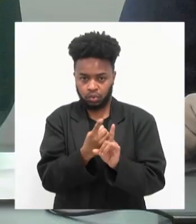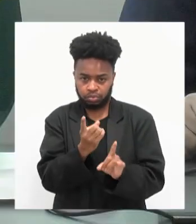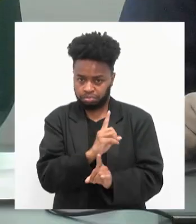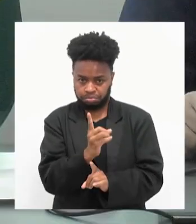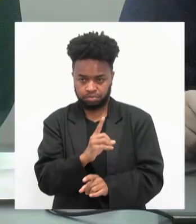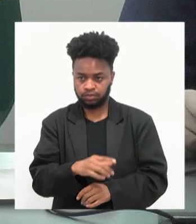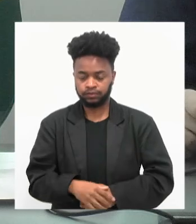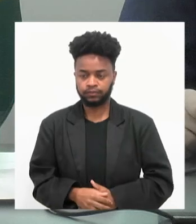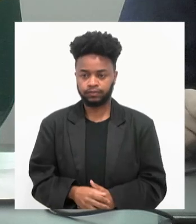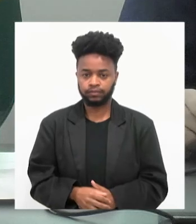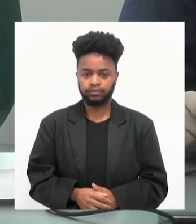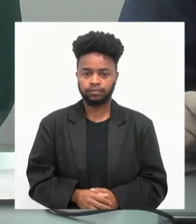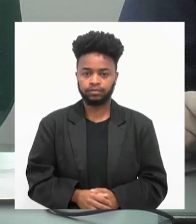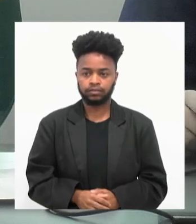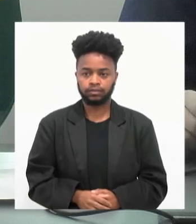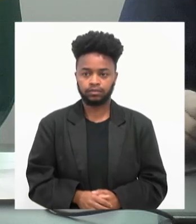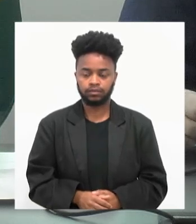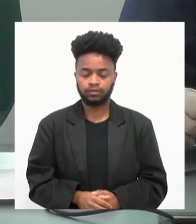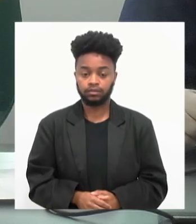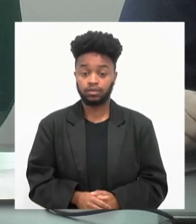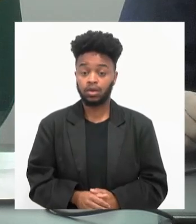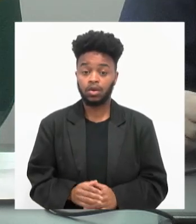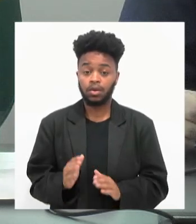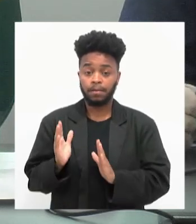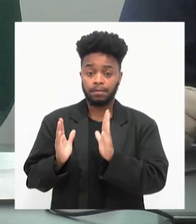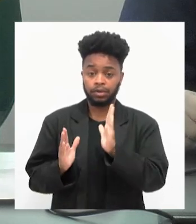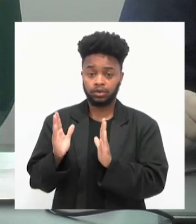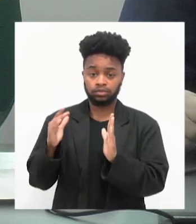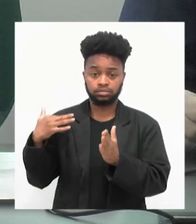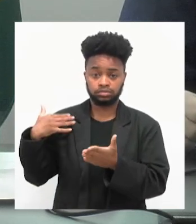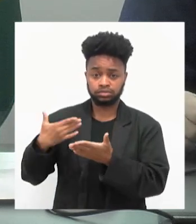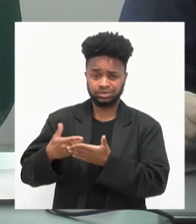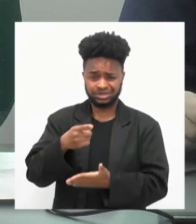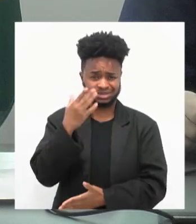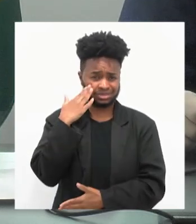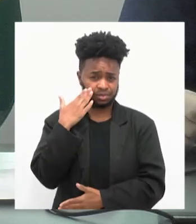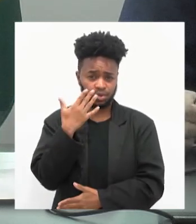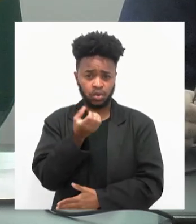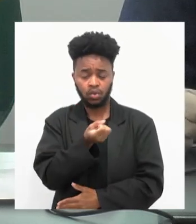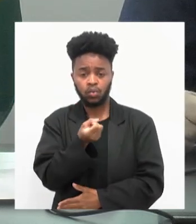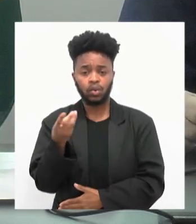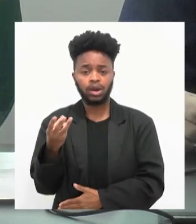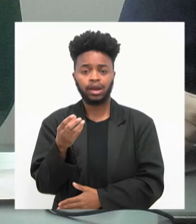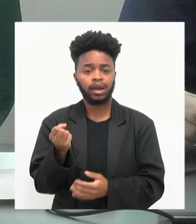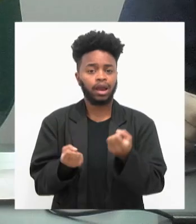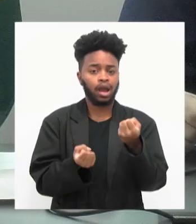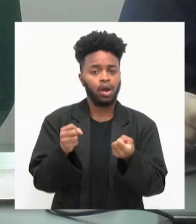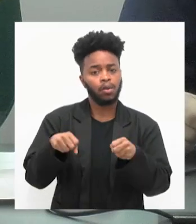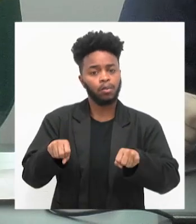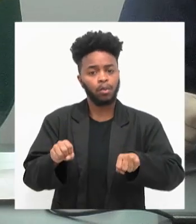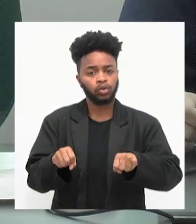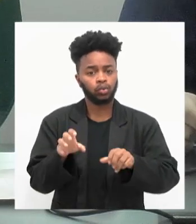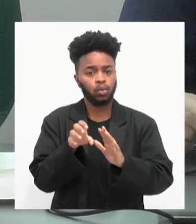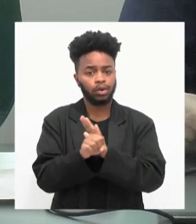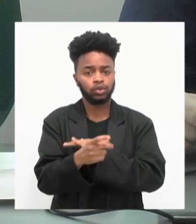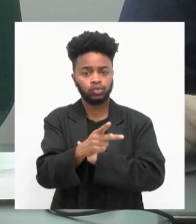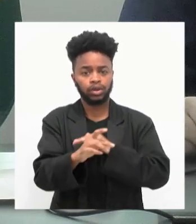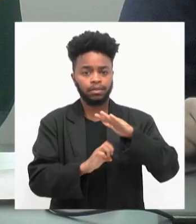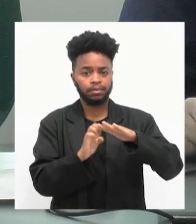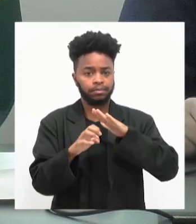documentação relato mesmo. ao longo dessas operações, quantos carros e motos roubadas a sua empresa transportou dessas